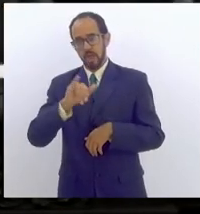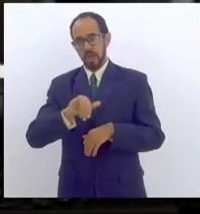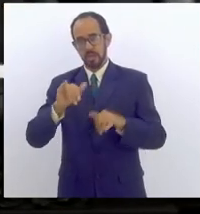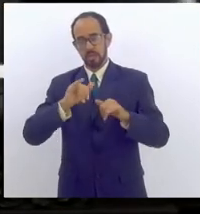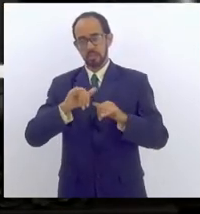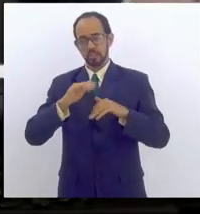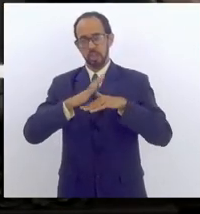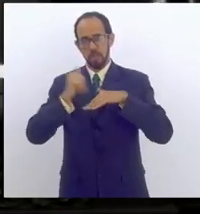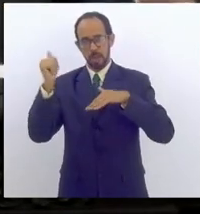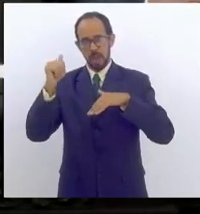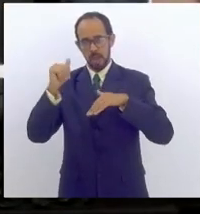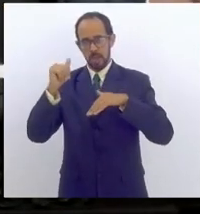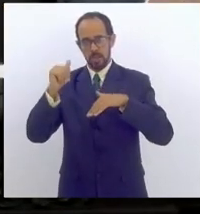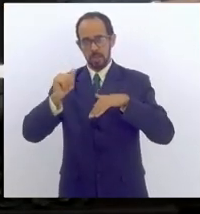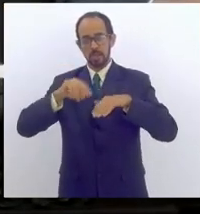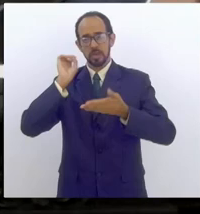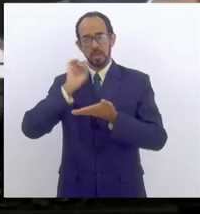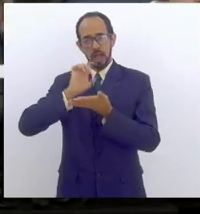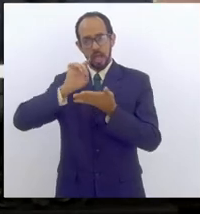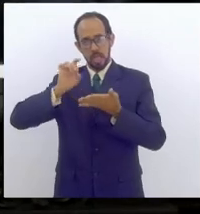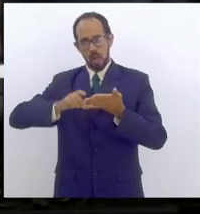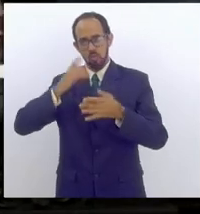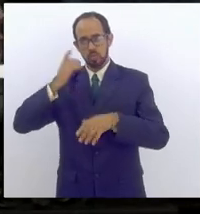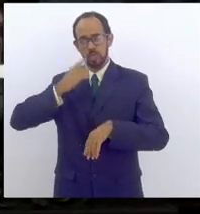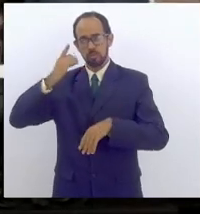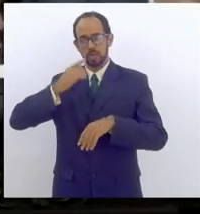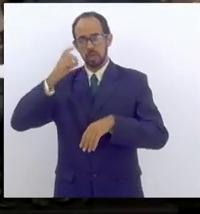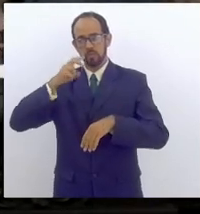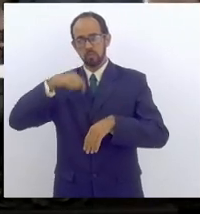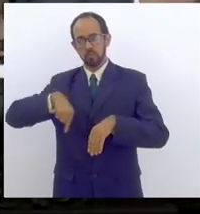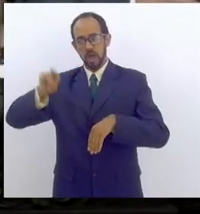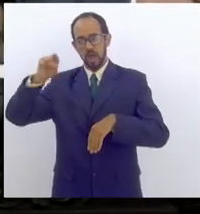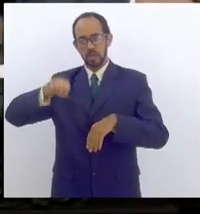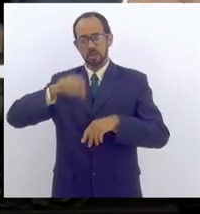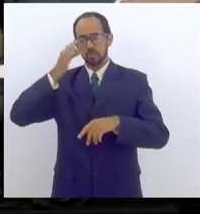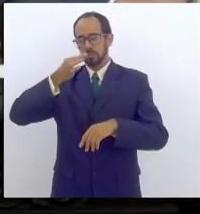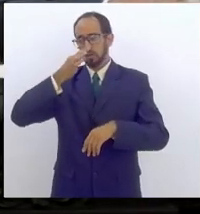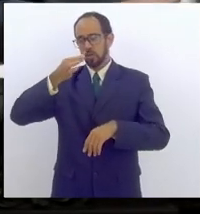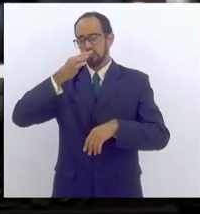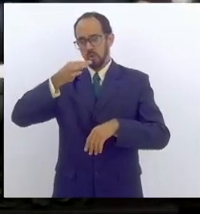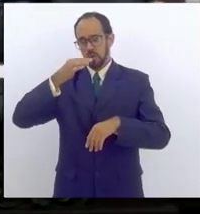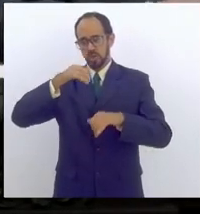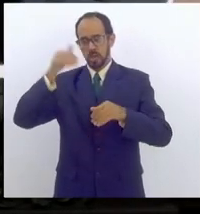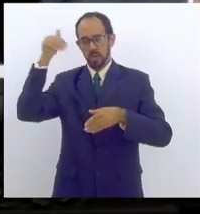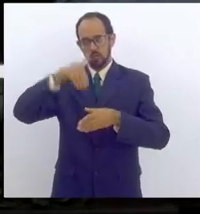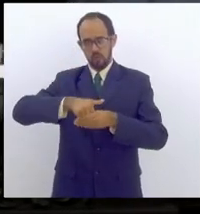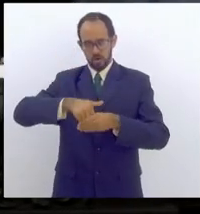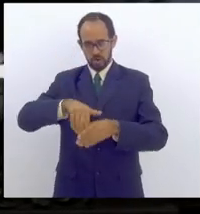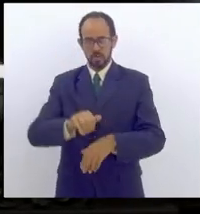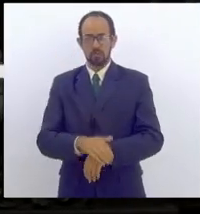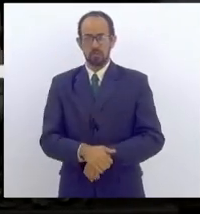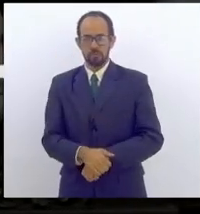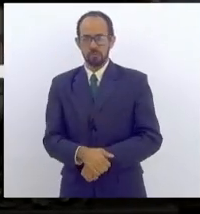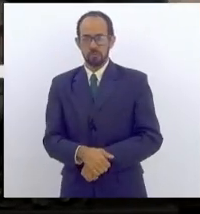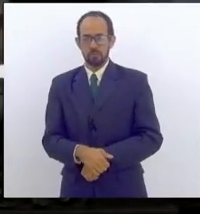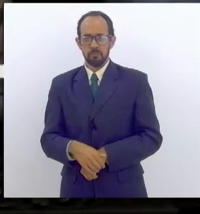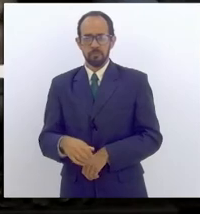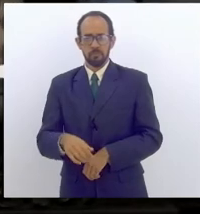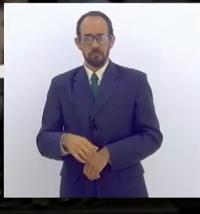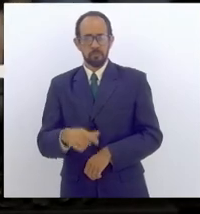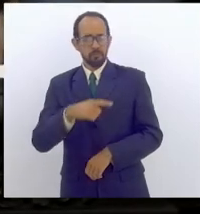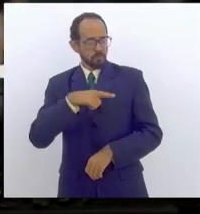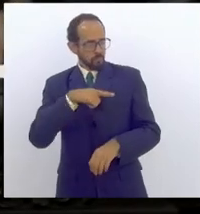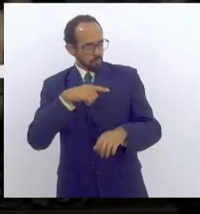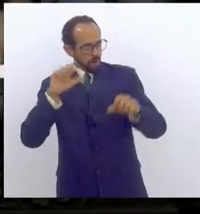vai chamar cada deputado. Vai no microfone de aparte e já tem o painel também? Já